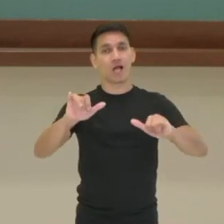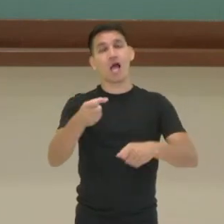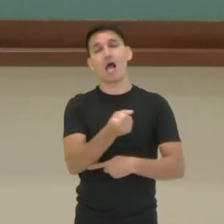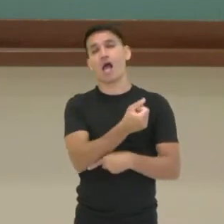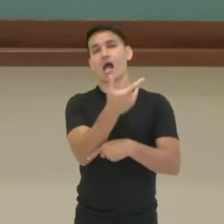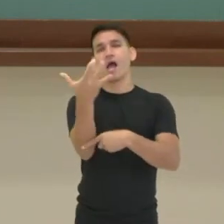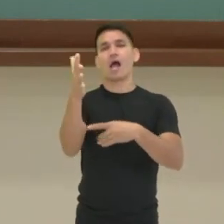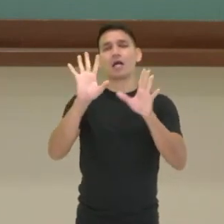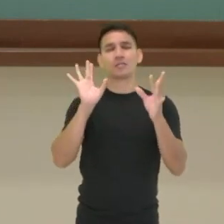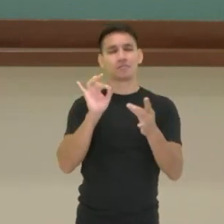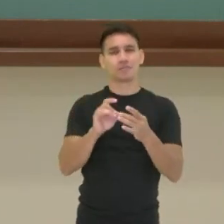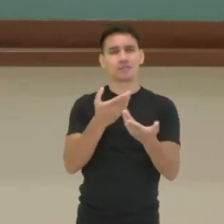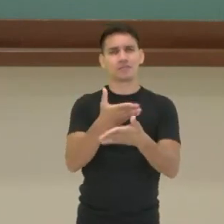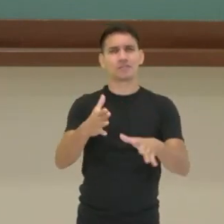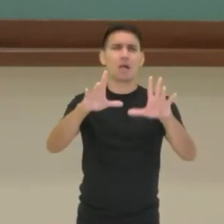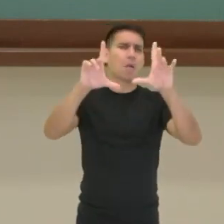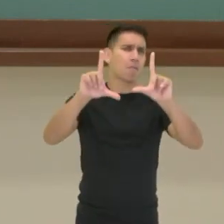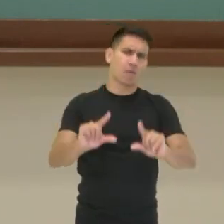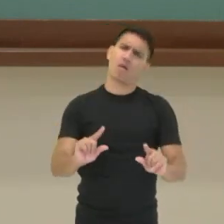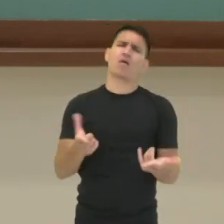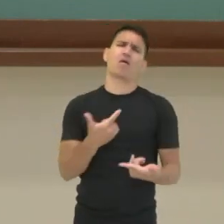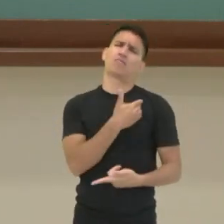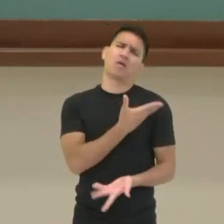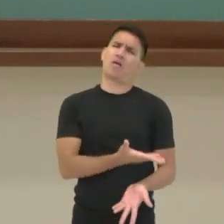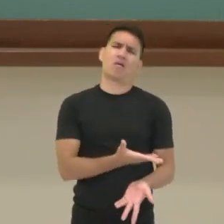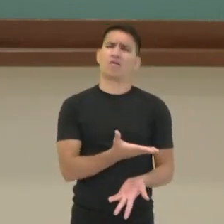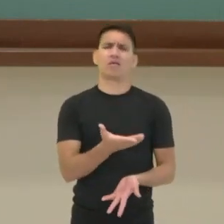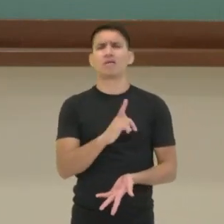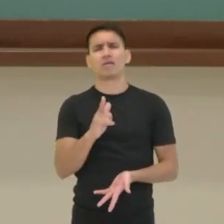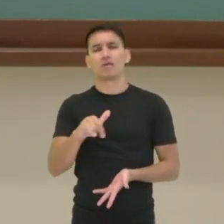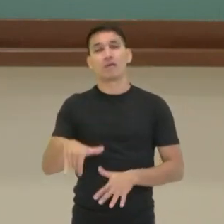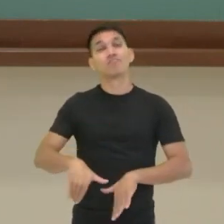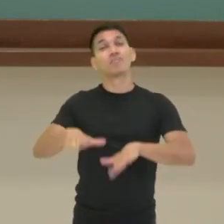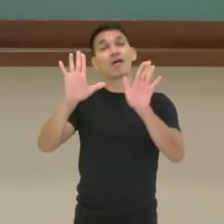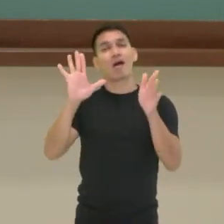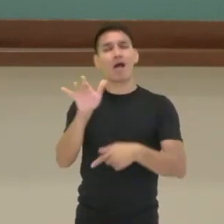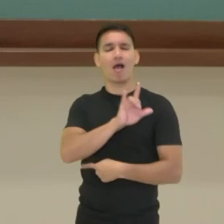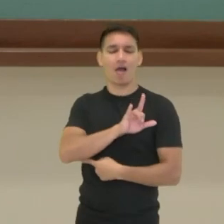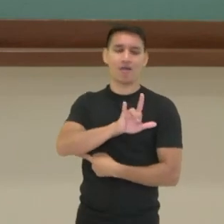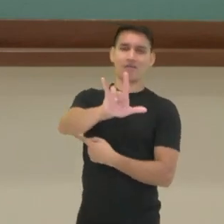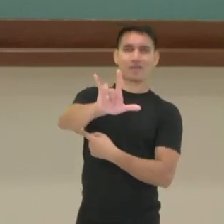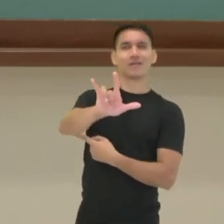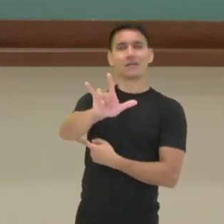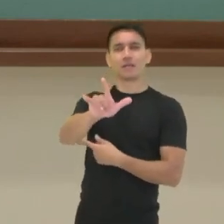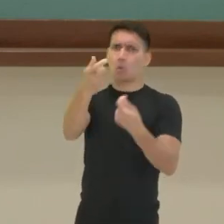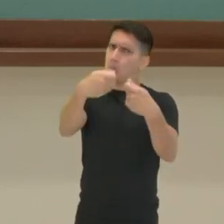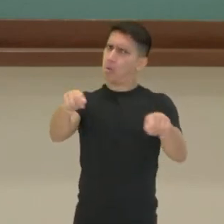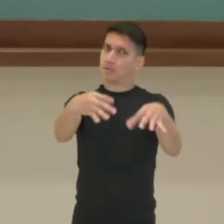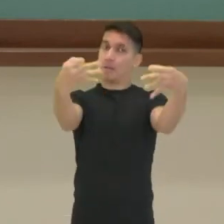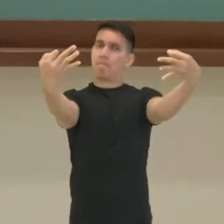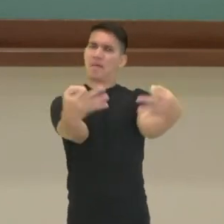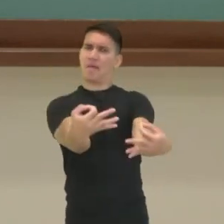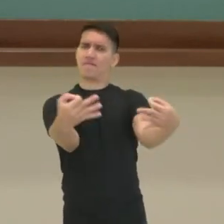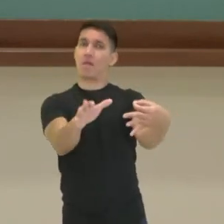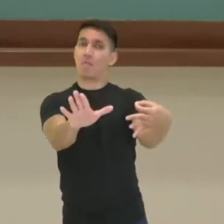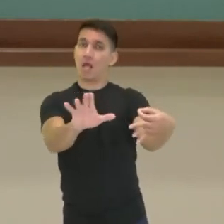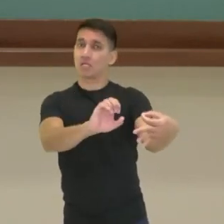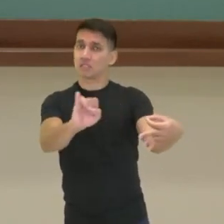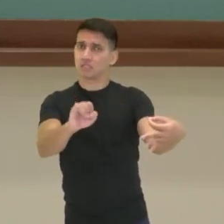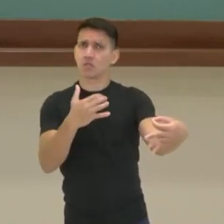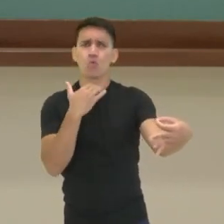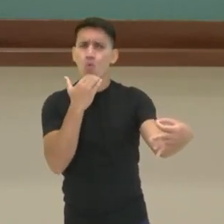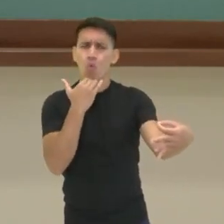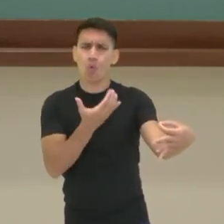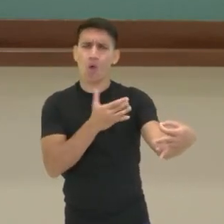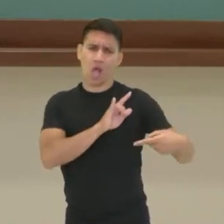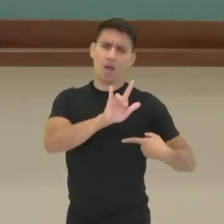dizendo: seja menos preconceito, seja mais amor no peito. Não precisa ser perfeito, mas se não puder ser amor, seja